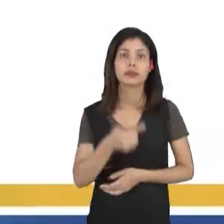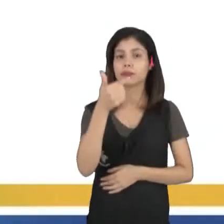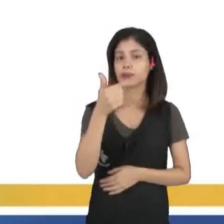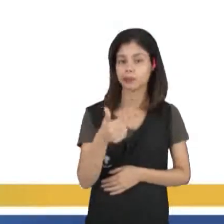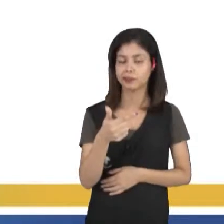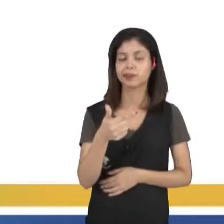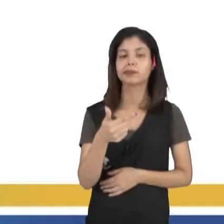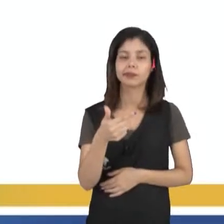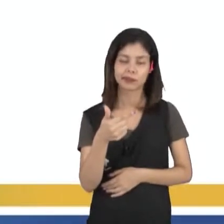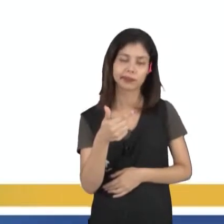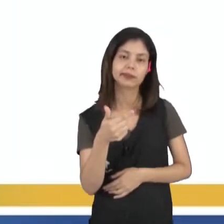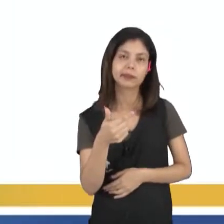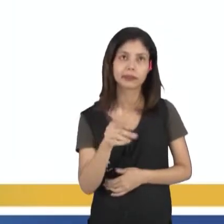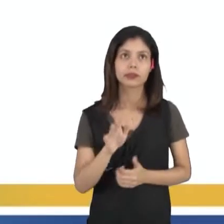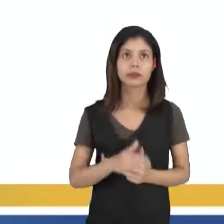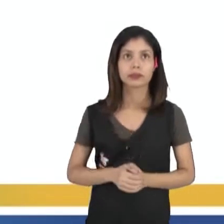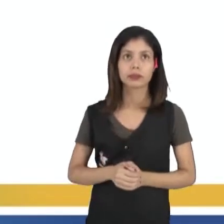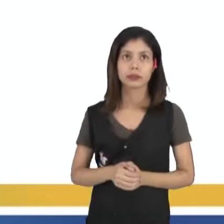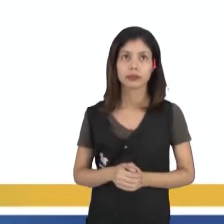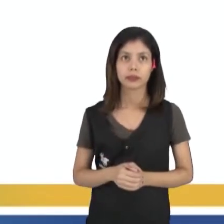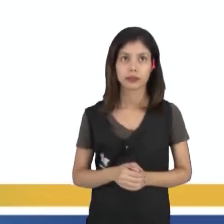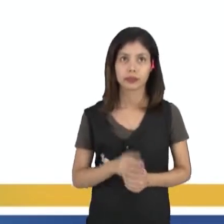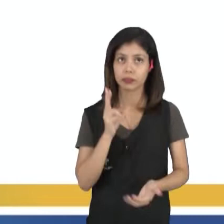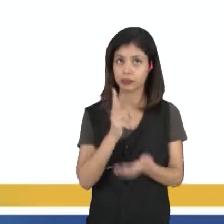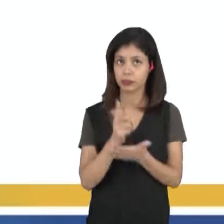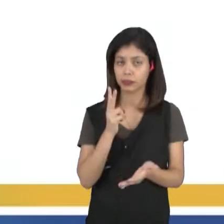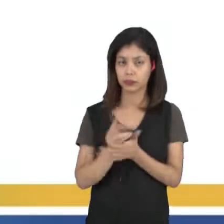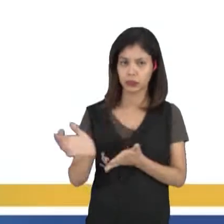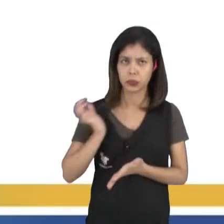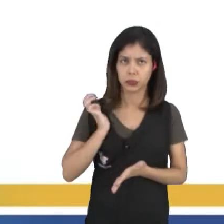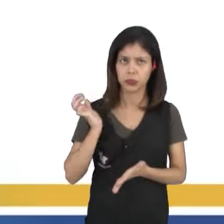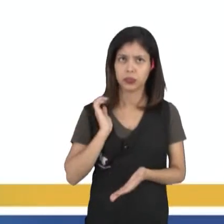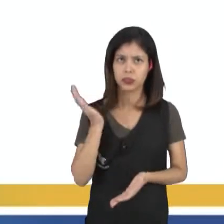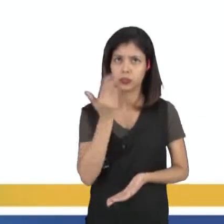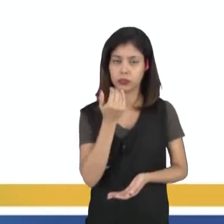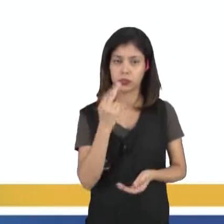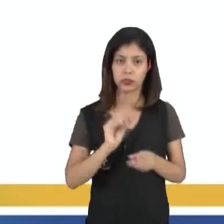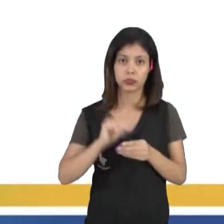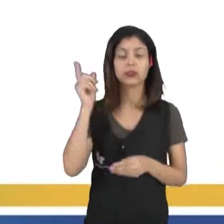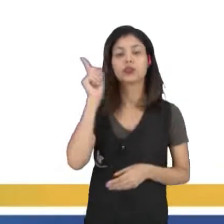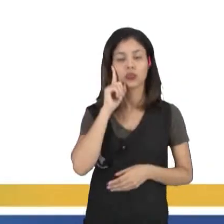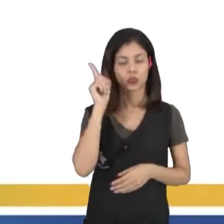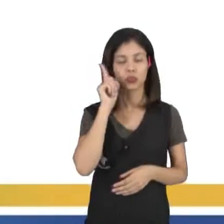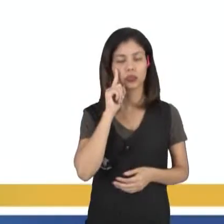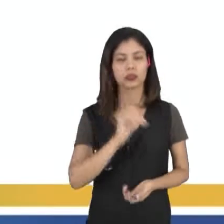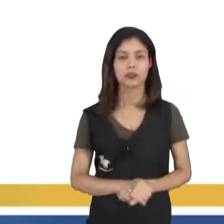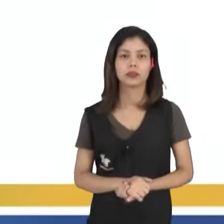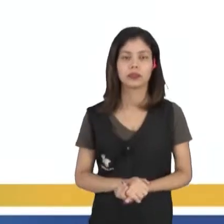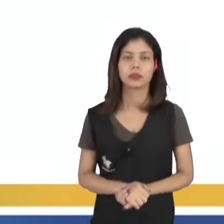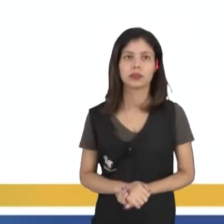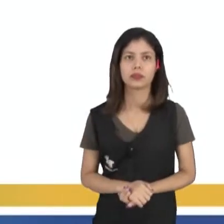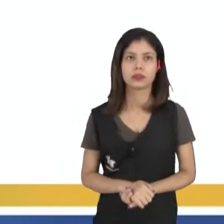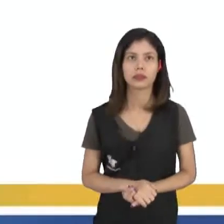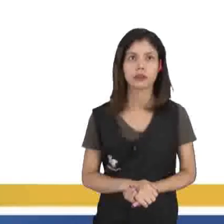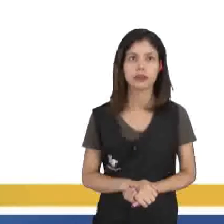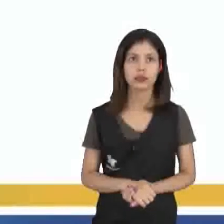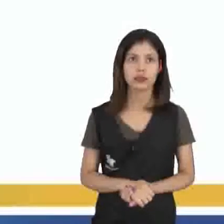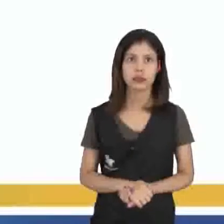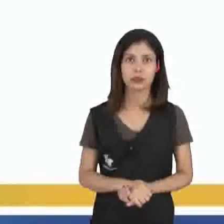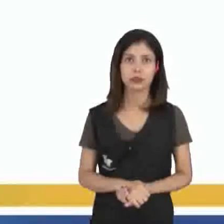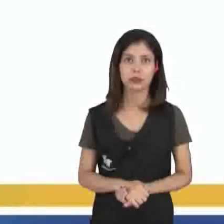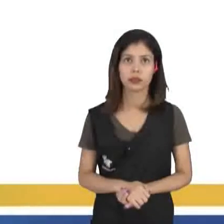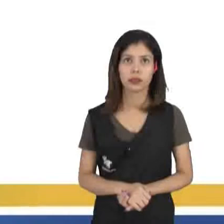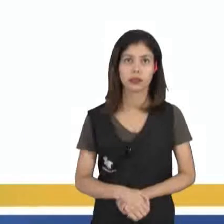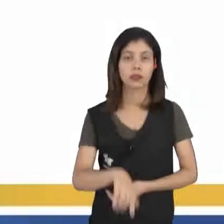Reduzida de gerúndio, né? Mesmo não sendo rico, almoçava fora todos os dias. Essa oração é o